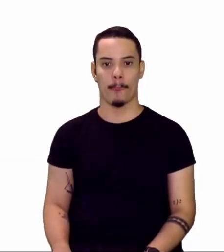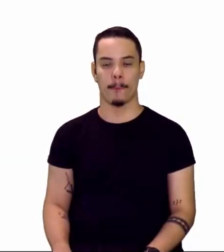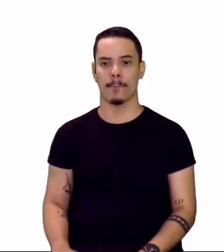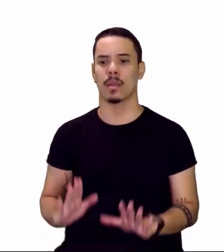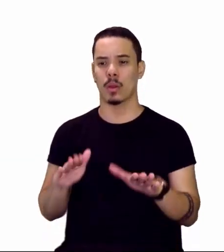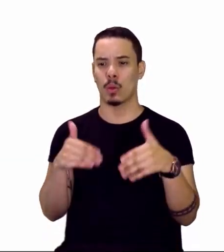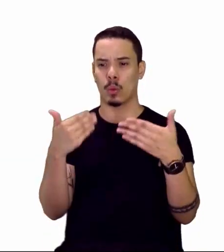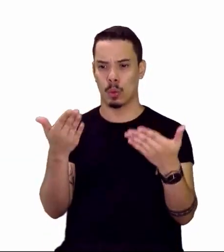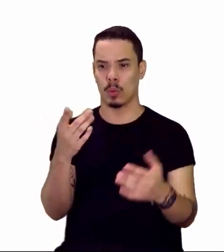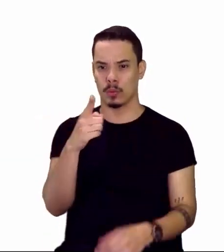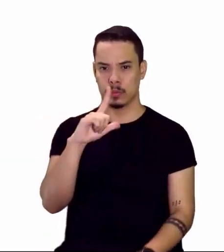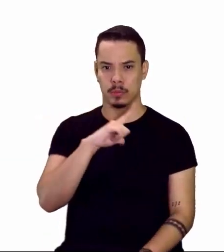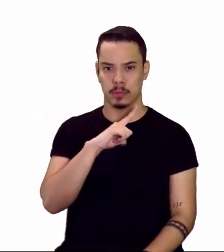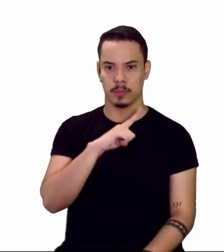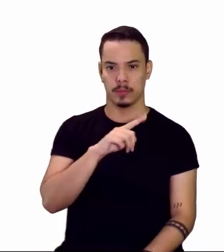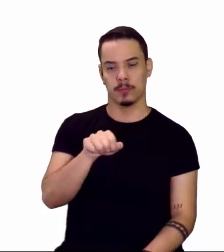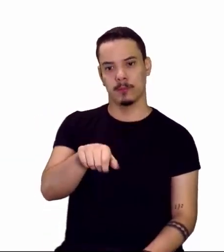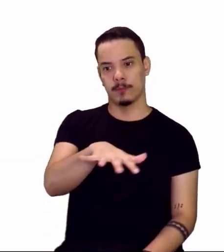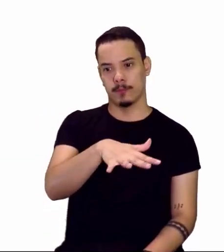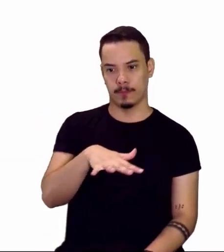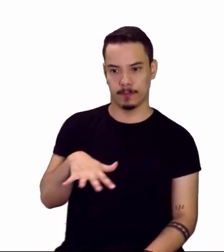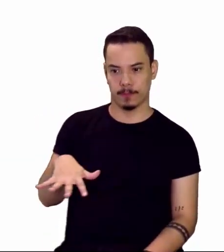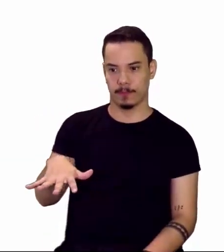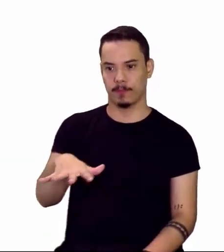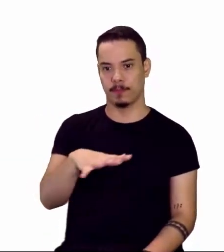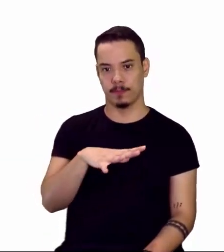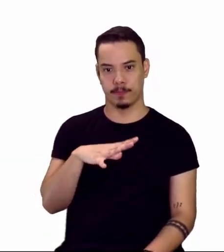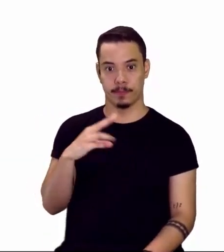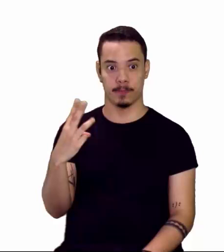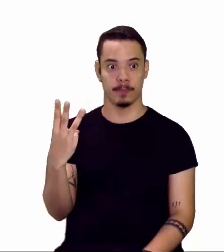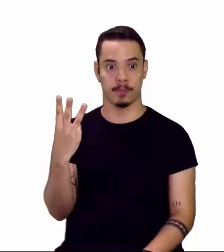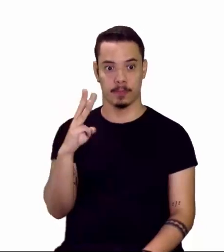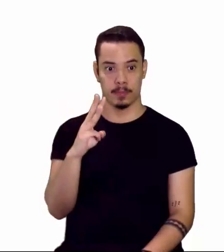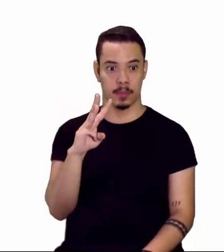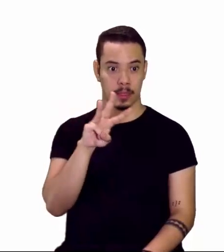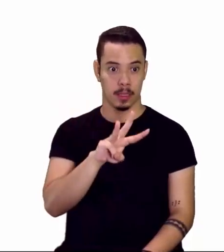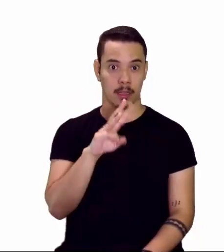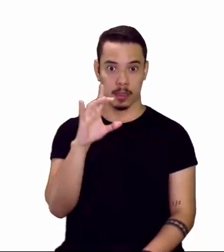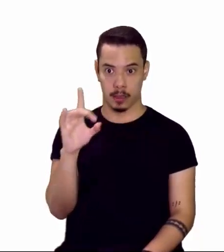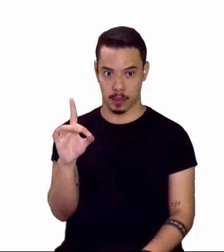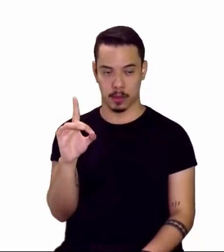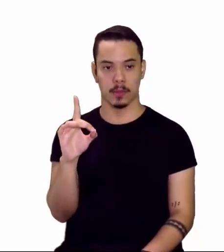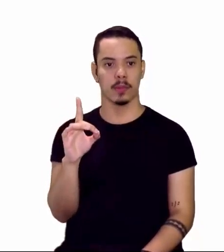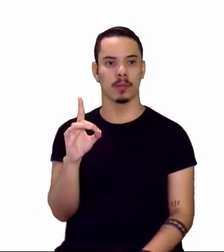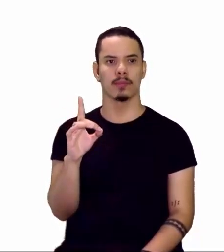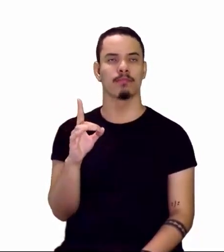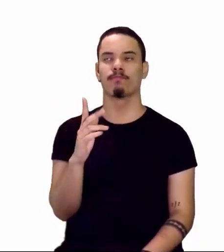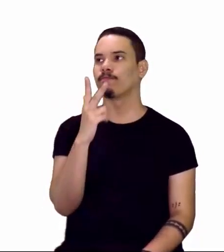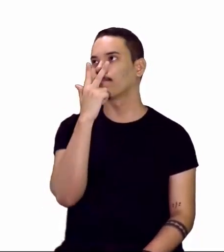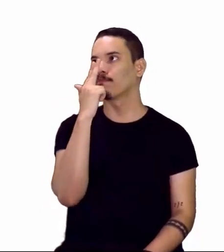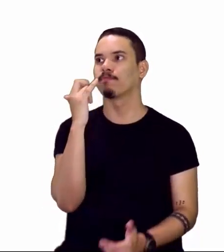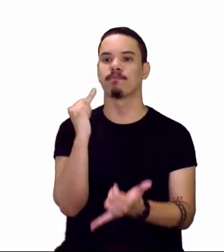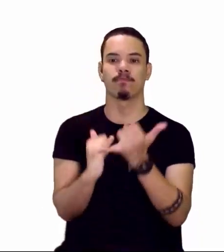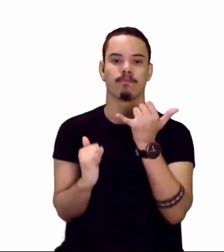Quando você tem no espaço, nas 3 dimensões, é como se